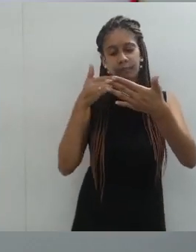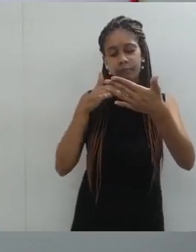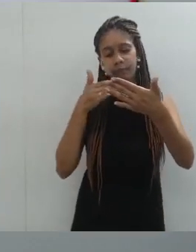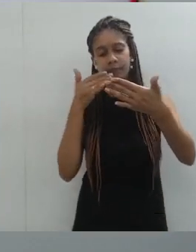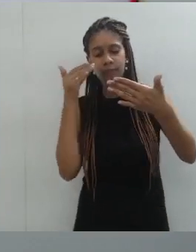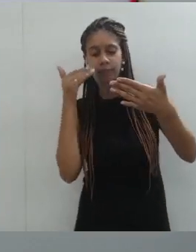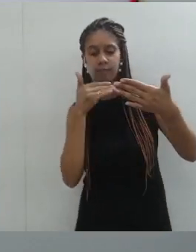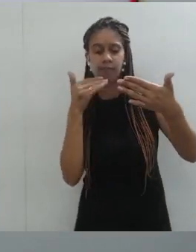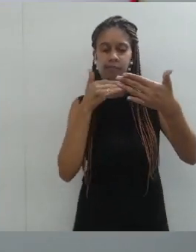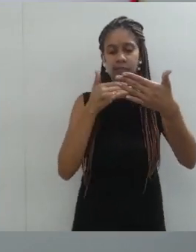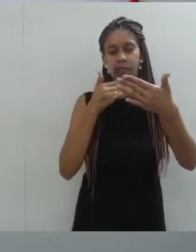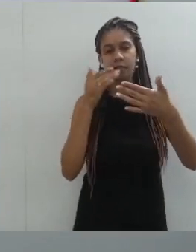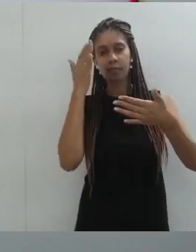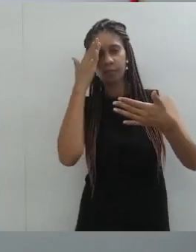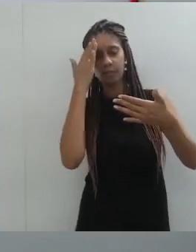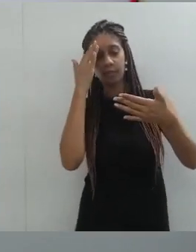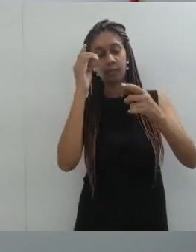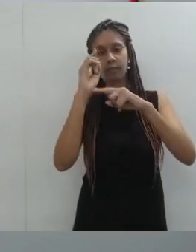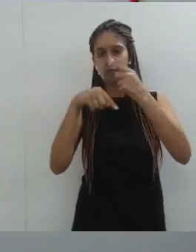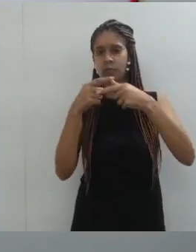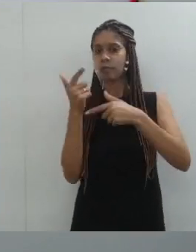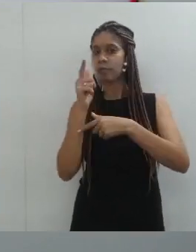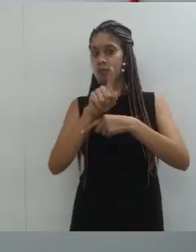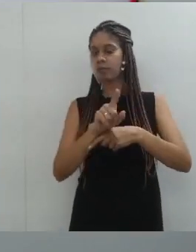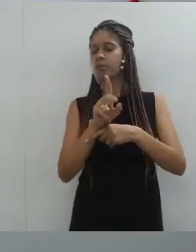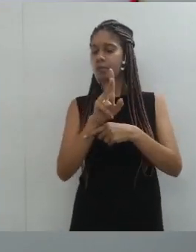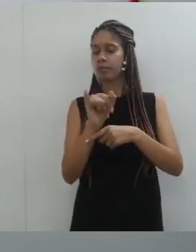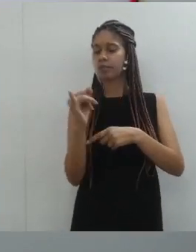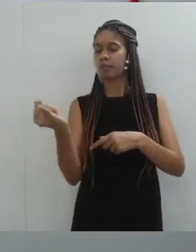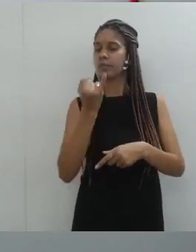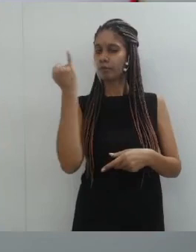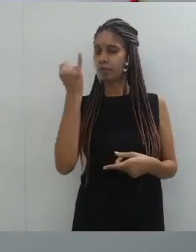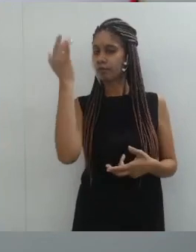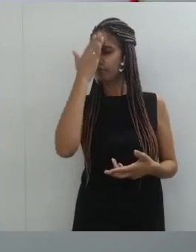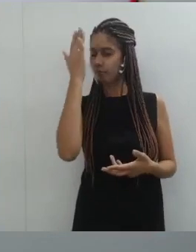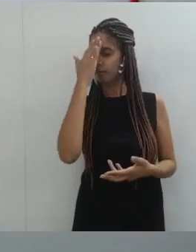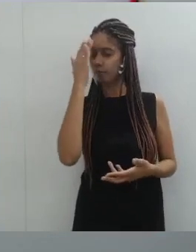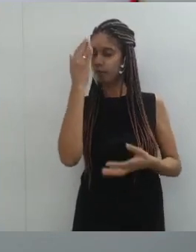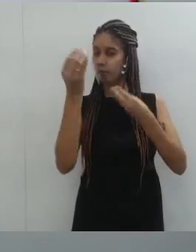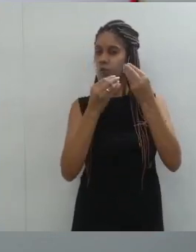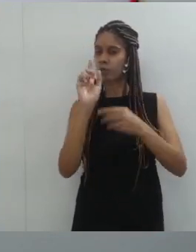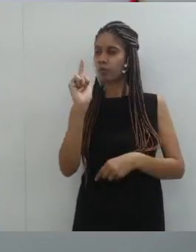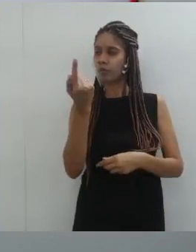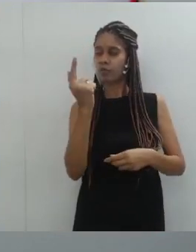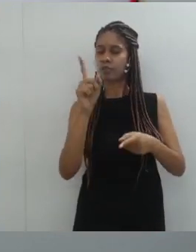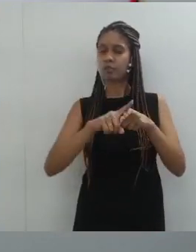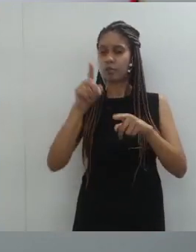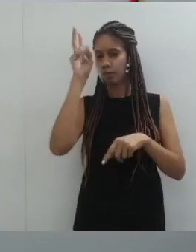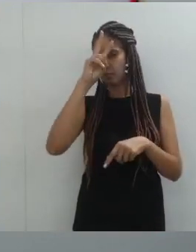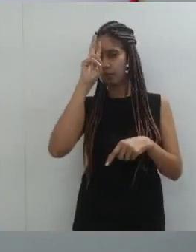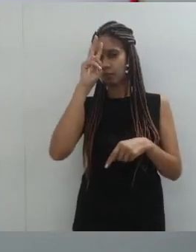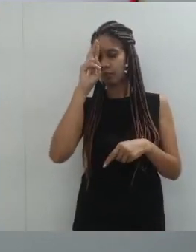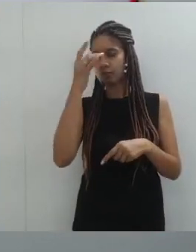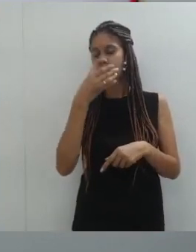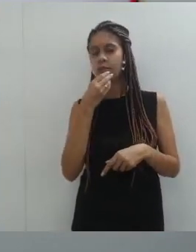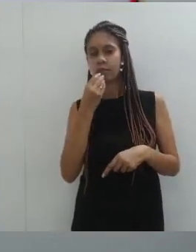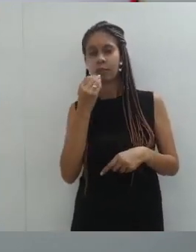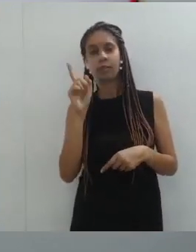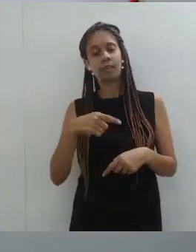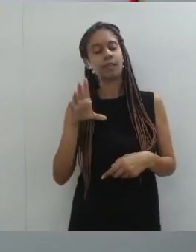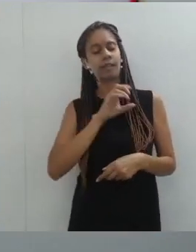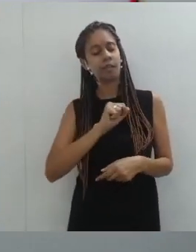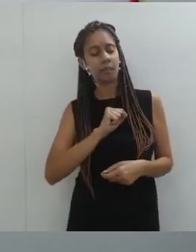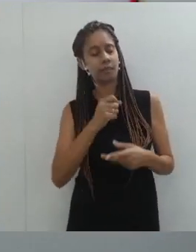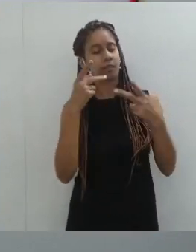entender a visão da história e da historiografia por um cara que foi tão apaixonado por ela quanto o Mark